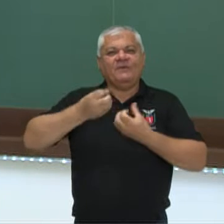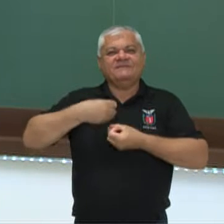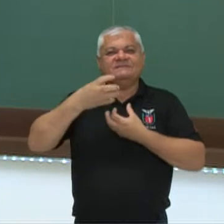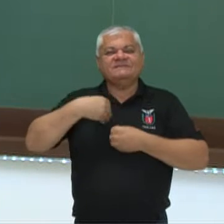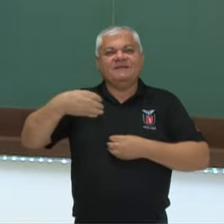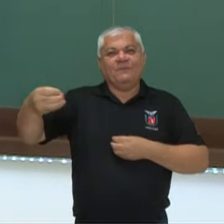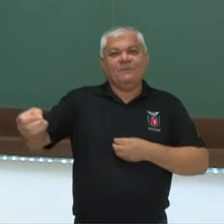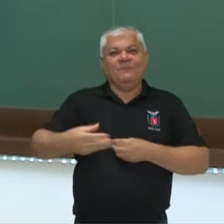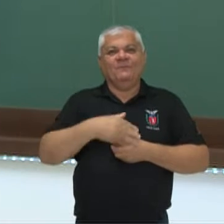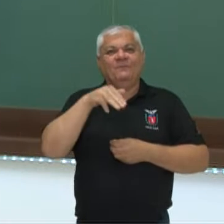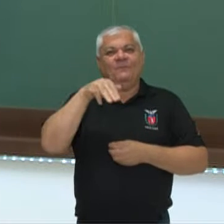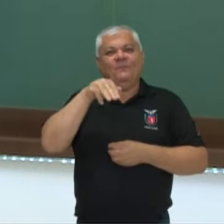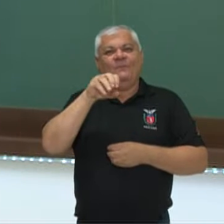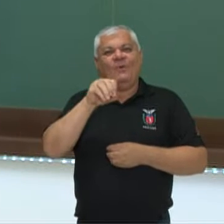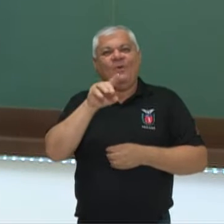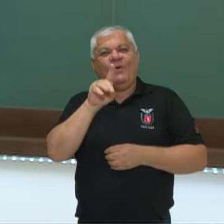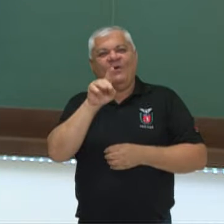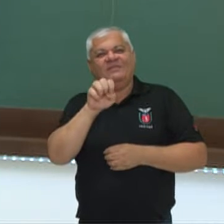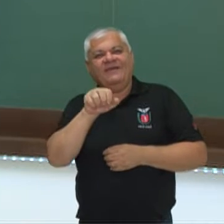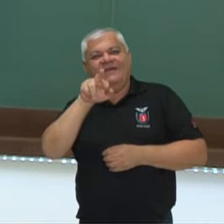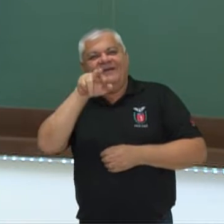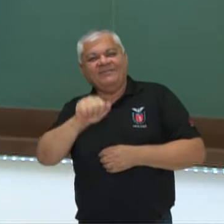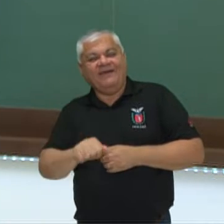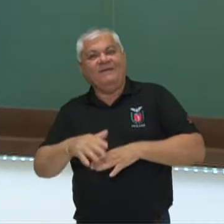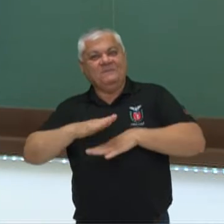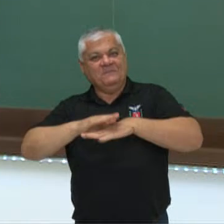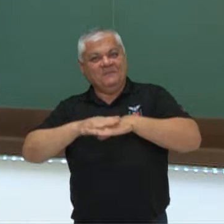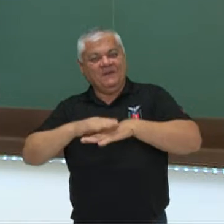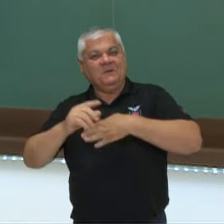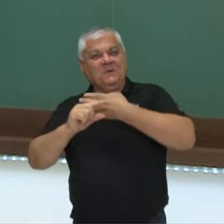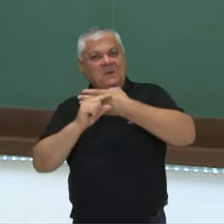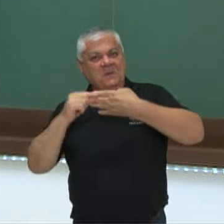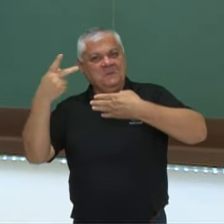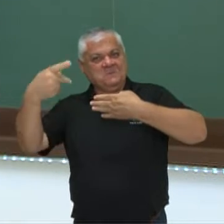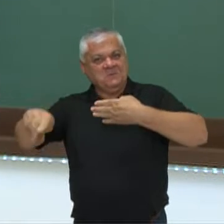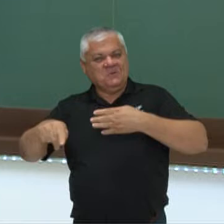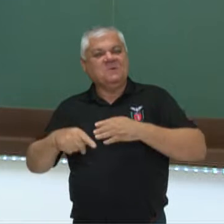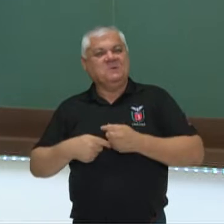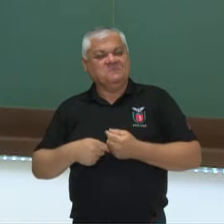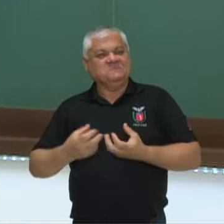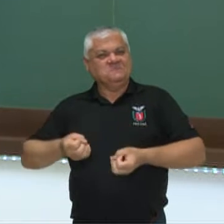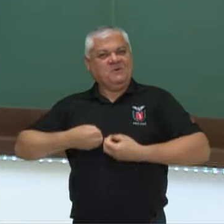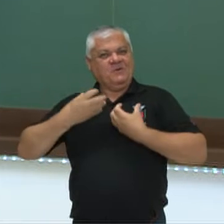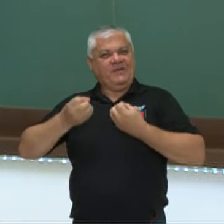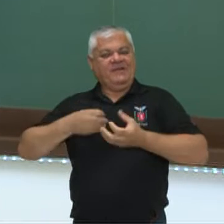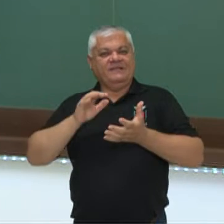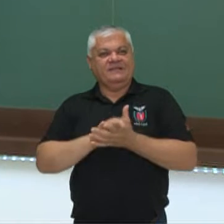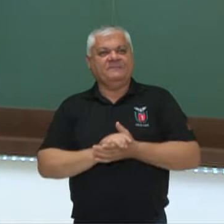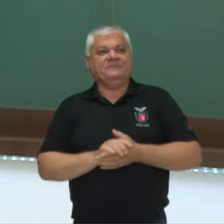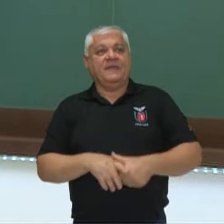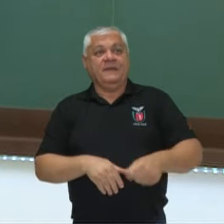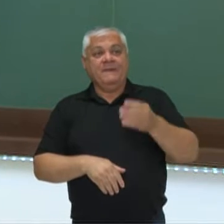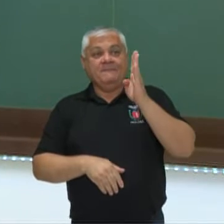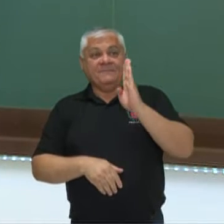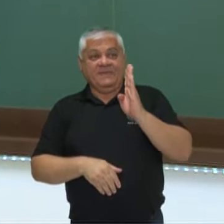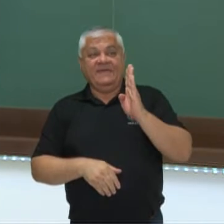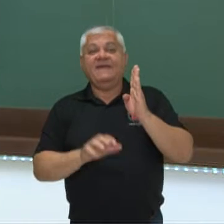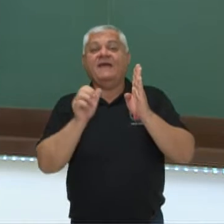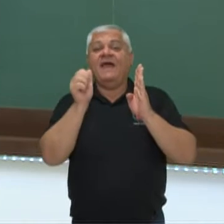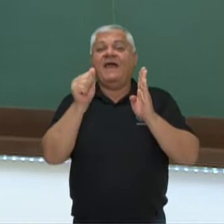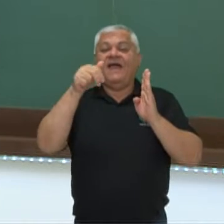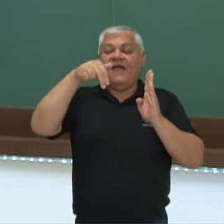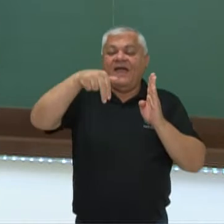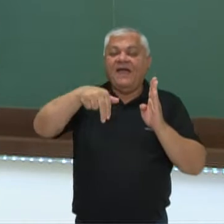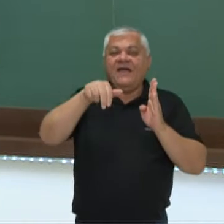moderna deste grande poeta, né? Com relação à palavra ânsia, né? Observem como nós temos a